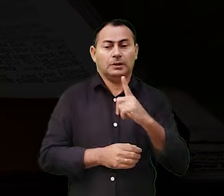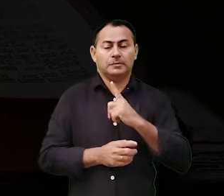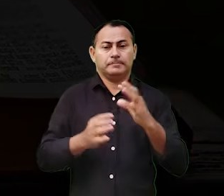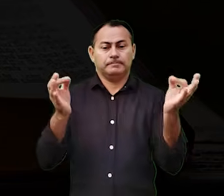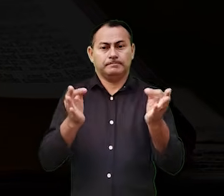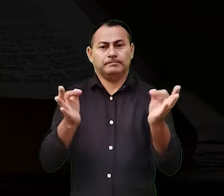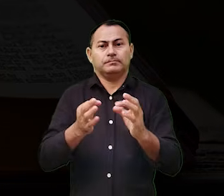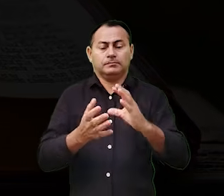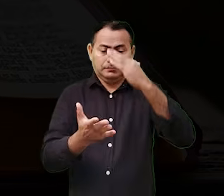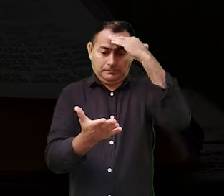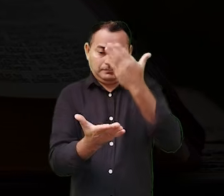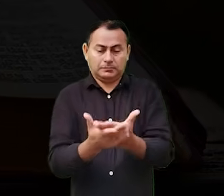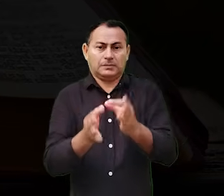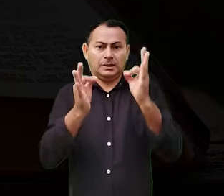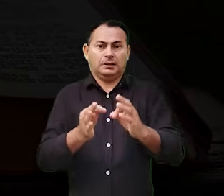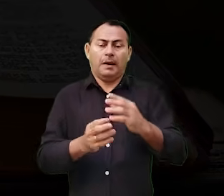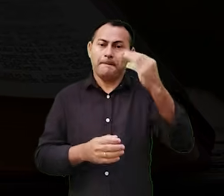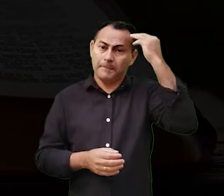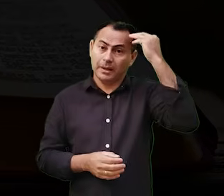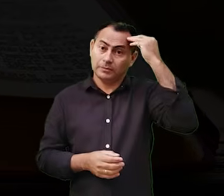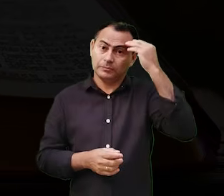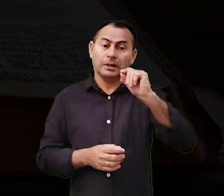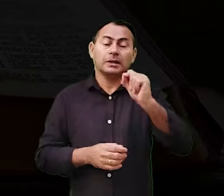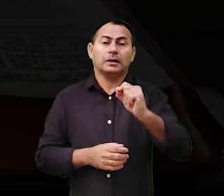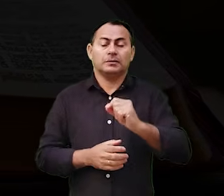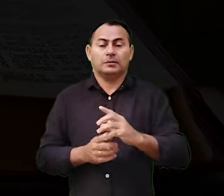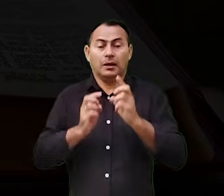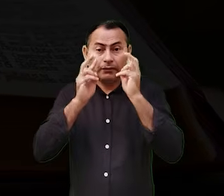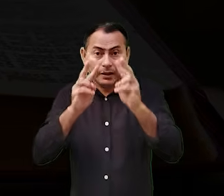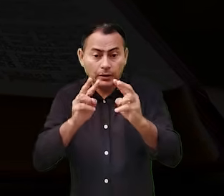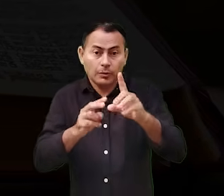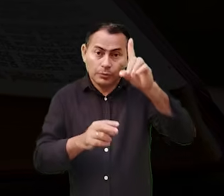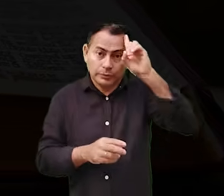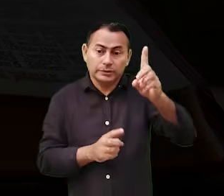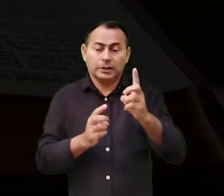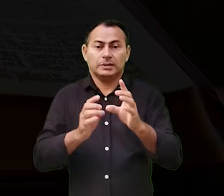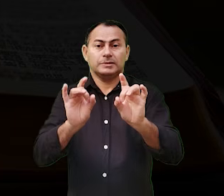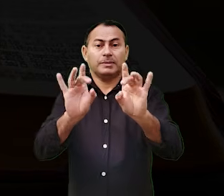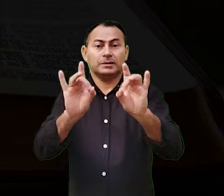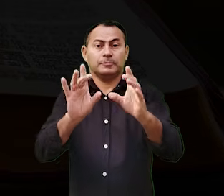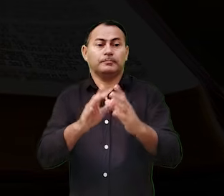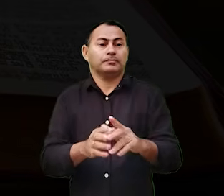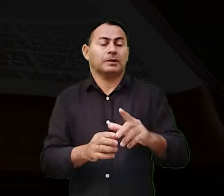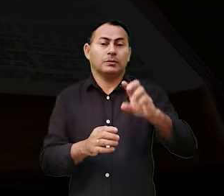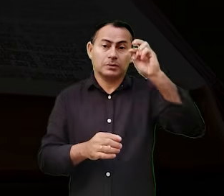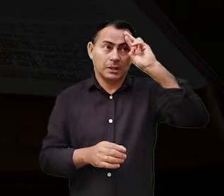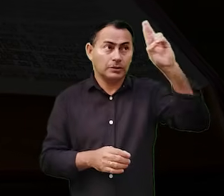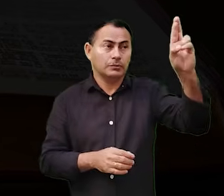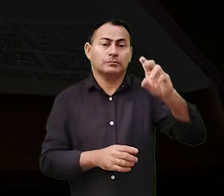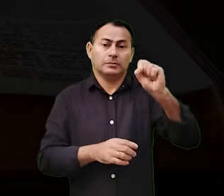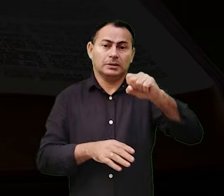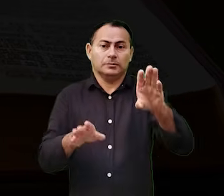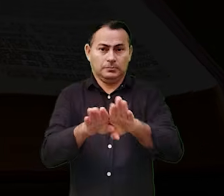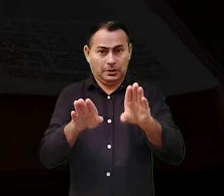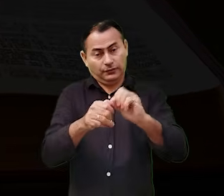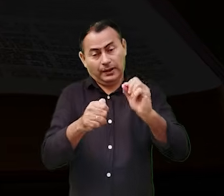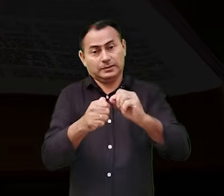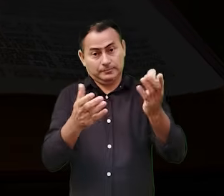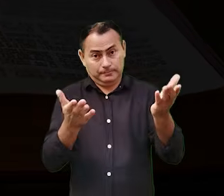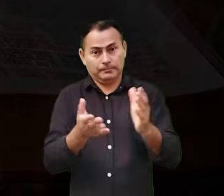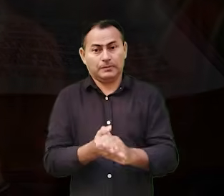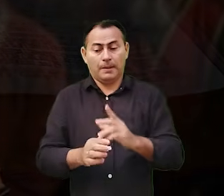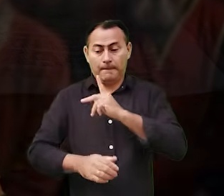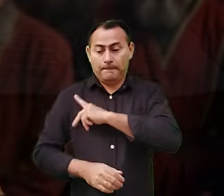um deve estar plenamente convicto em sua própria mente. Aquele que considera um dia como especial, para o Senhor, assim o